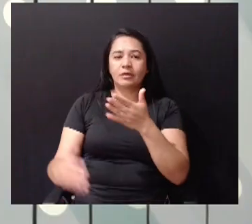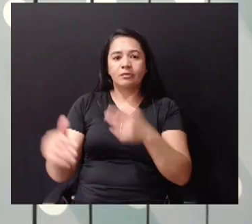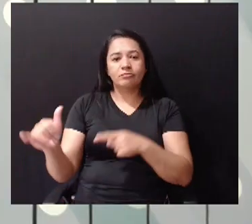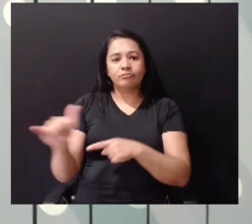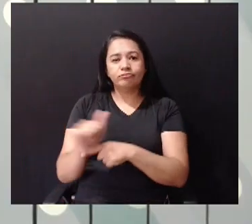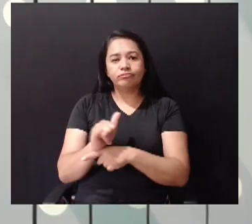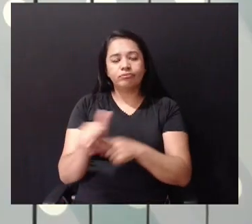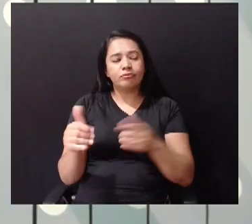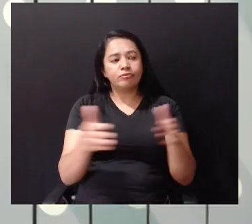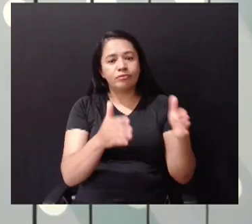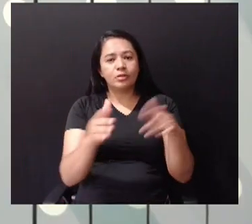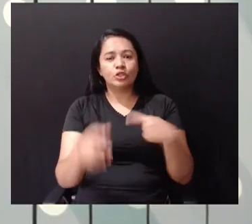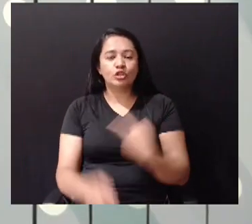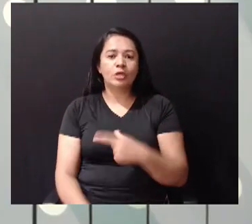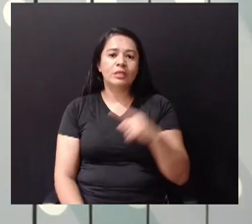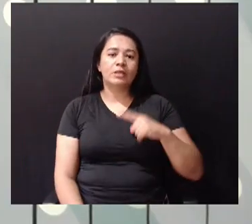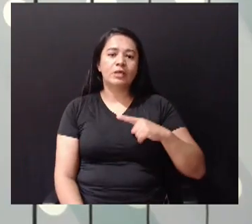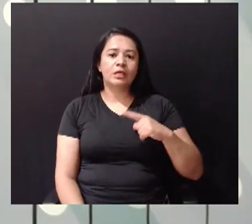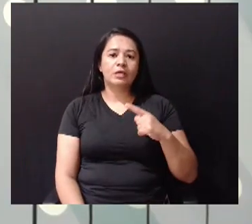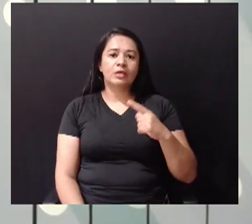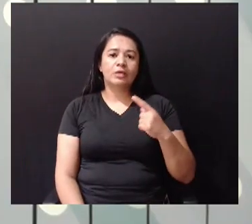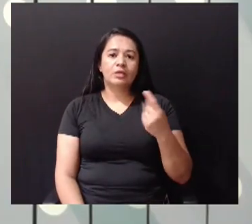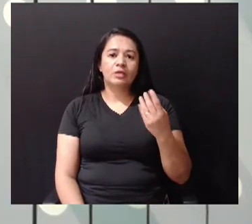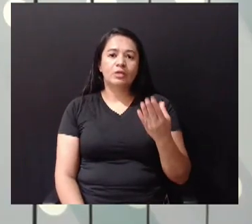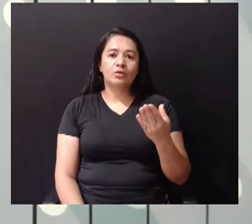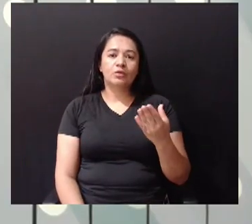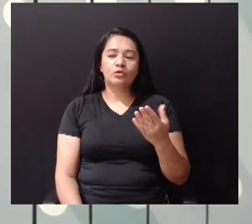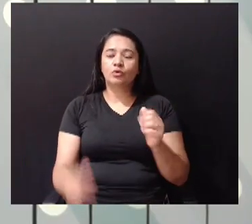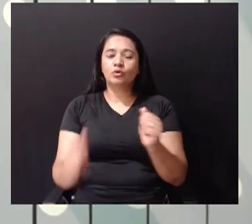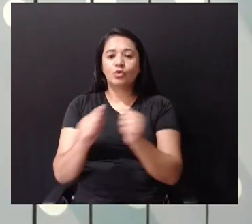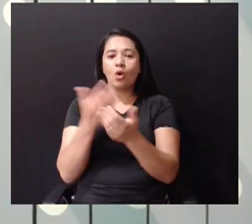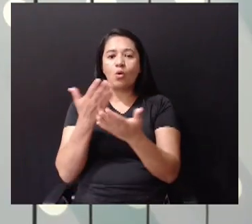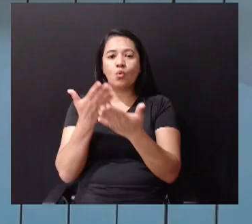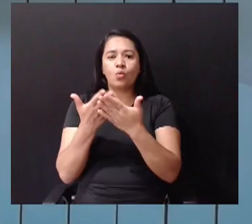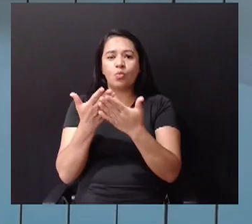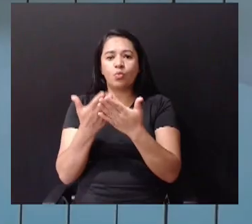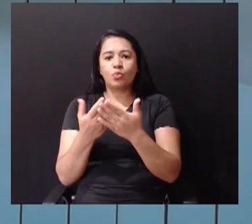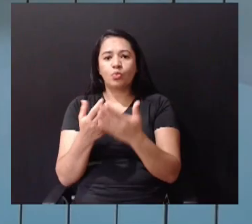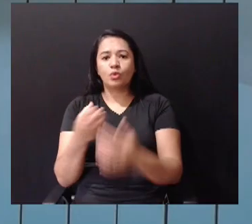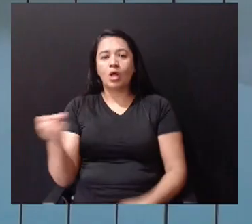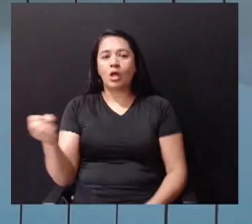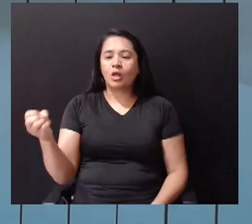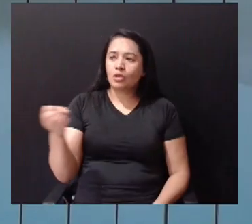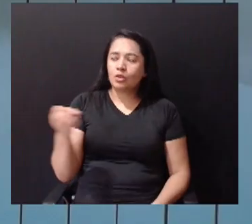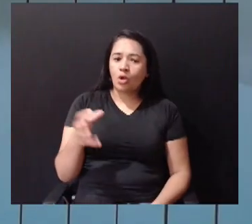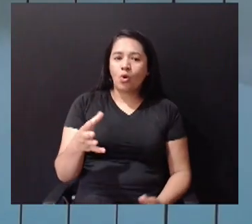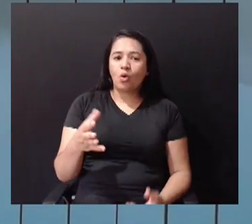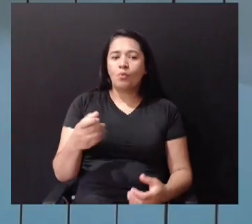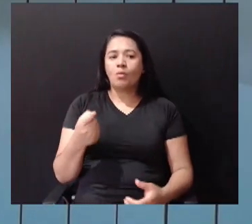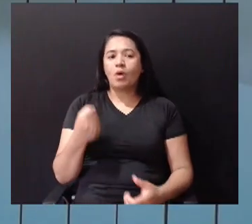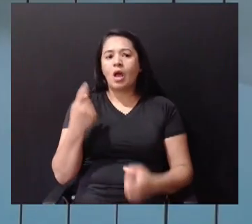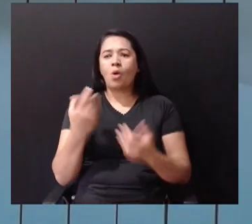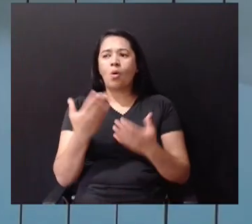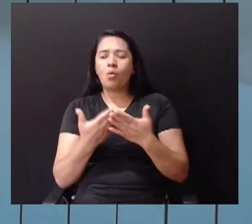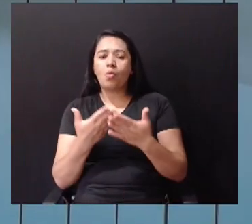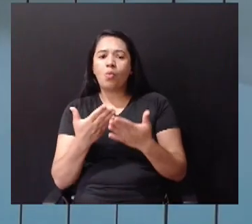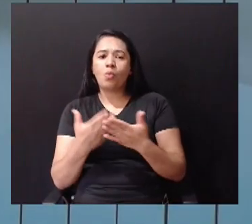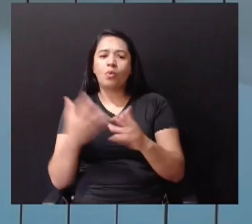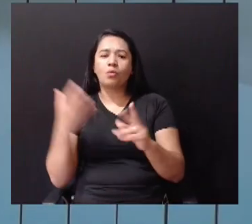nós temos ainda em estudo? Tem algo novo? Tem algum estudo